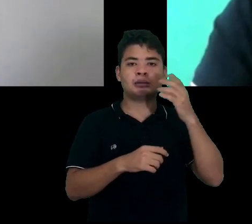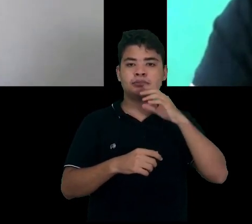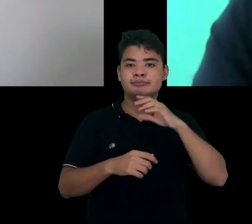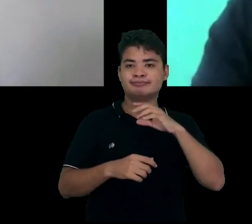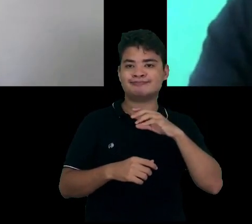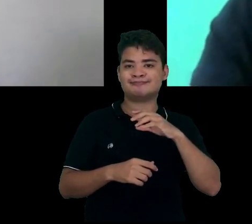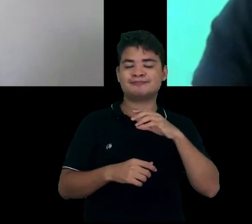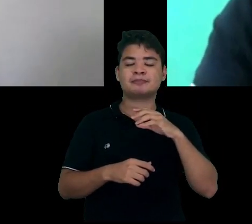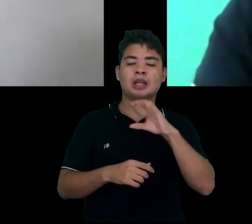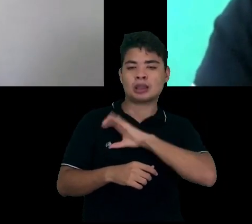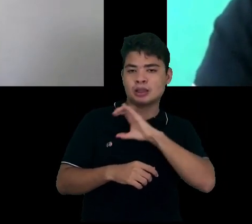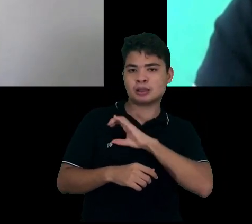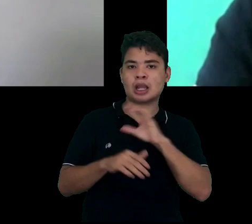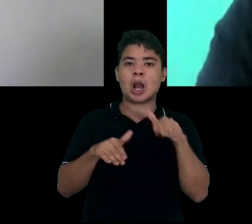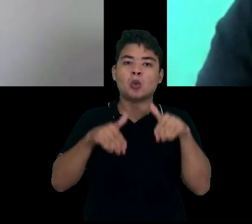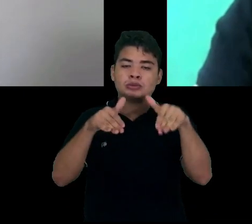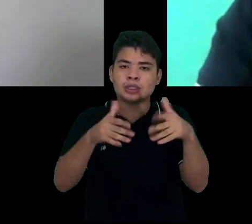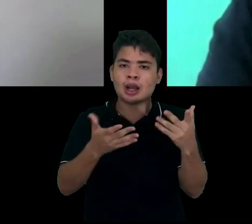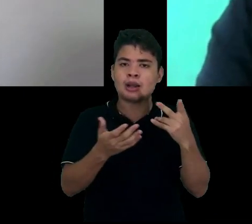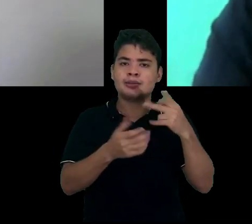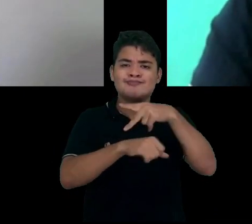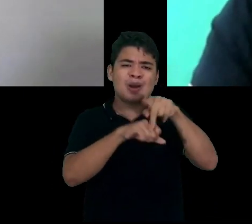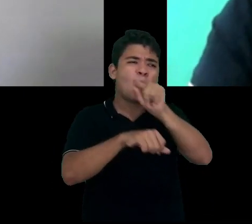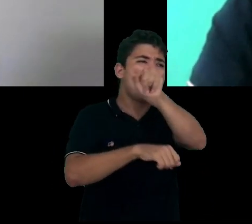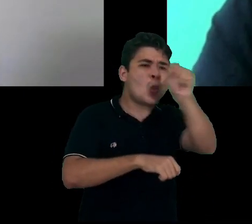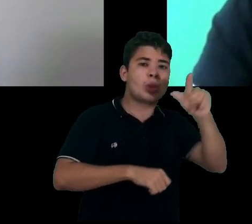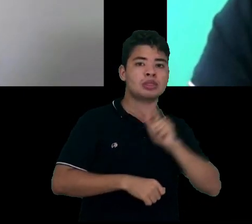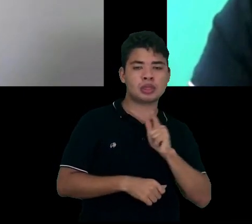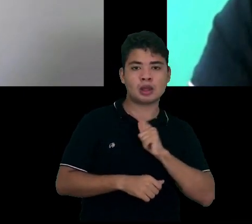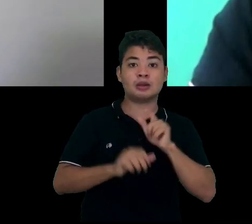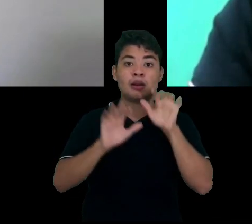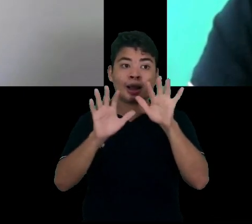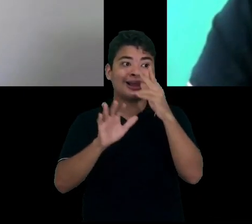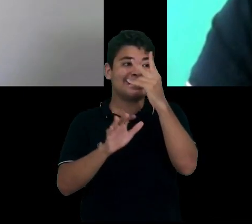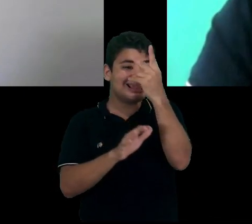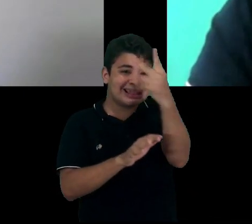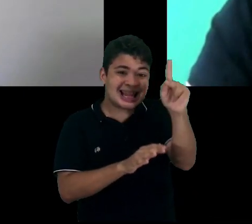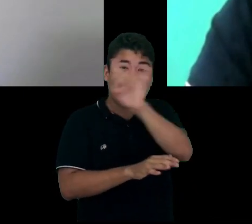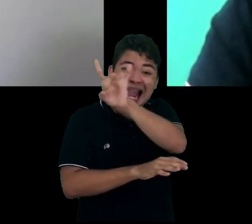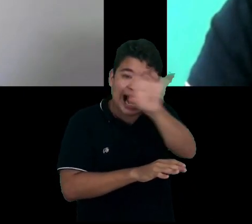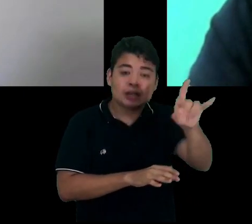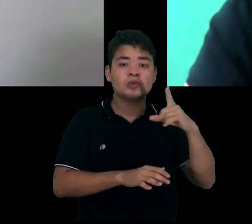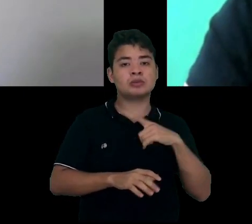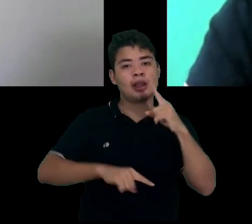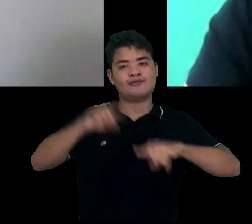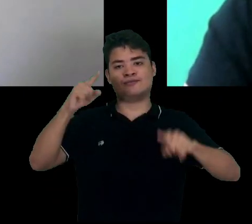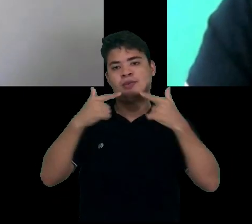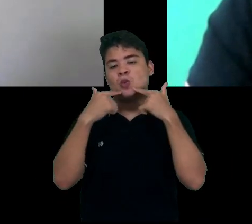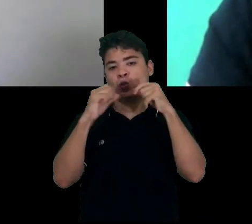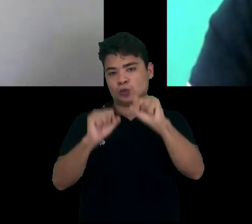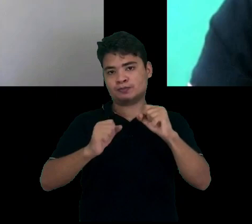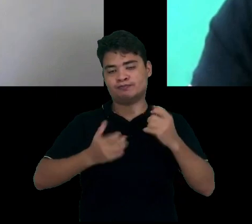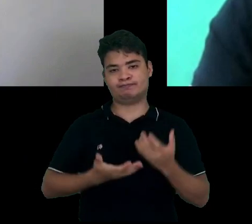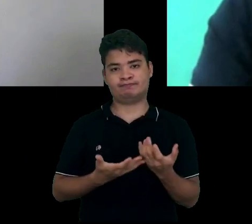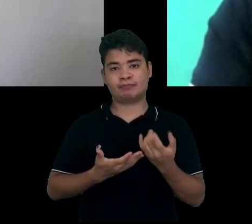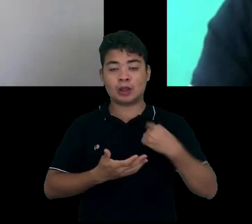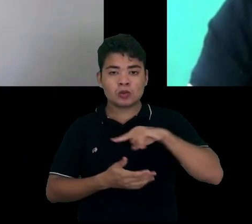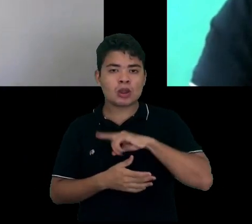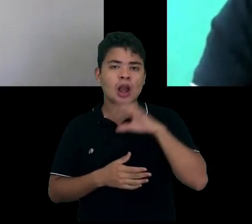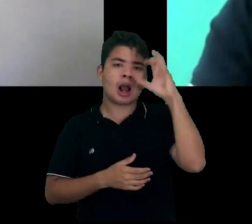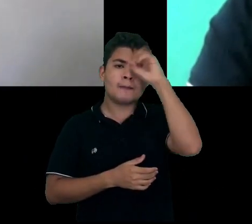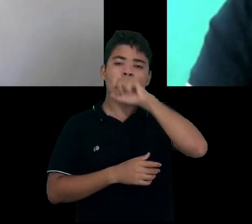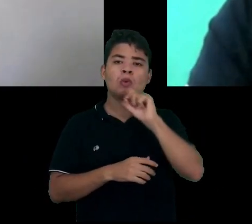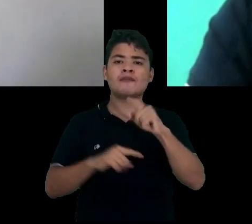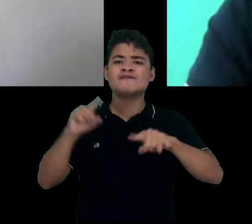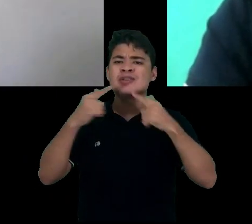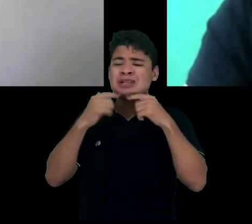Austrália e em outros países, em cada um deles existe variação linguística. Então, nós temos que aprender que isso não é um